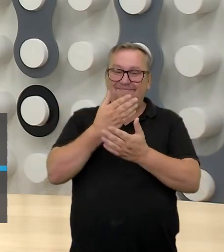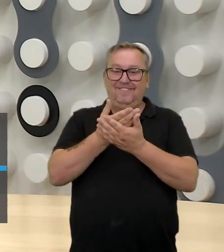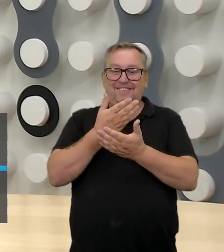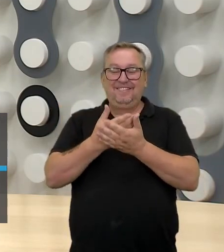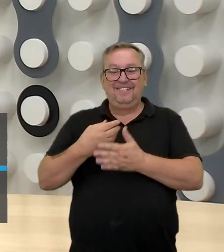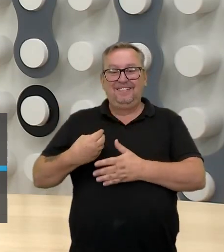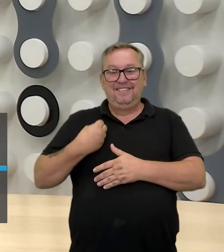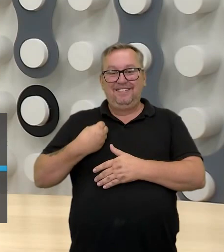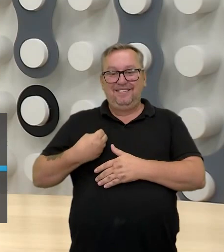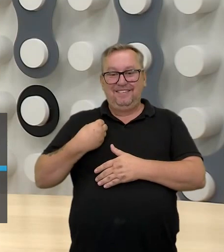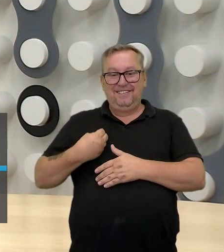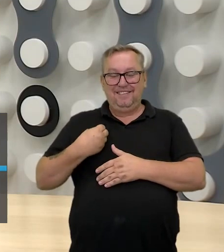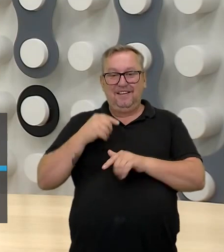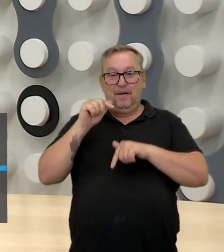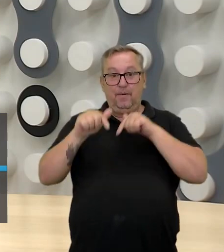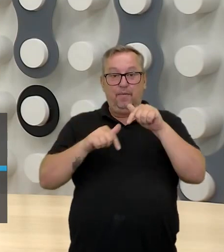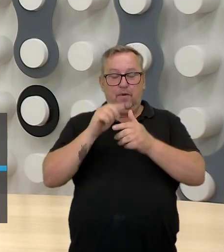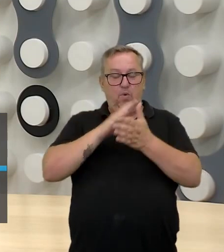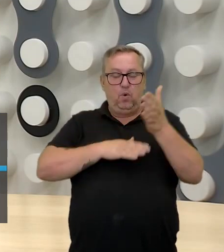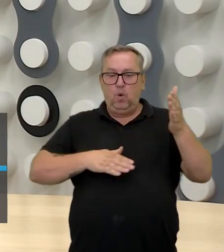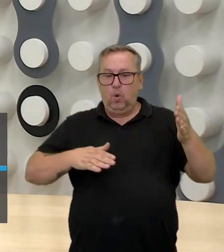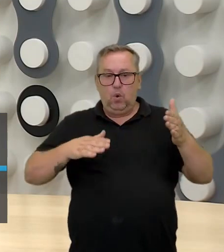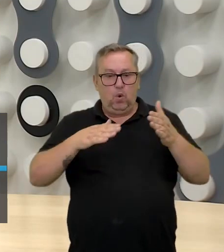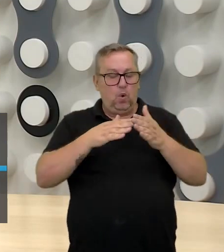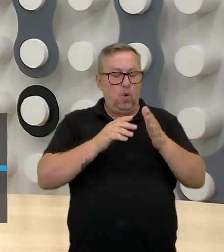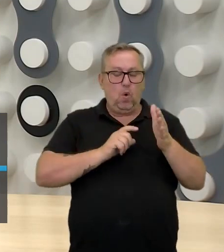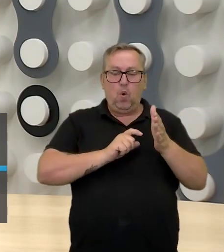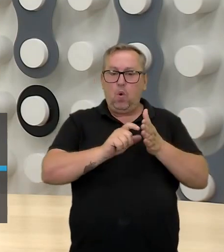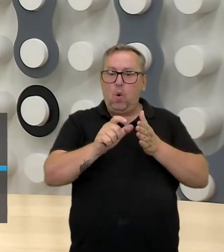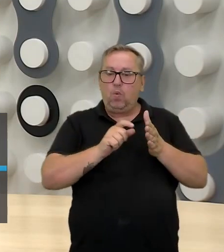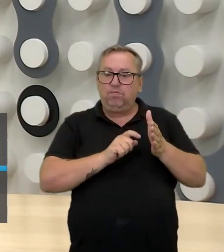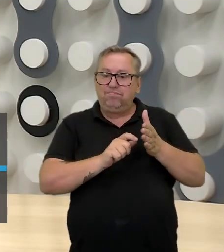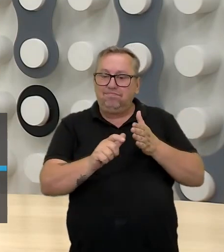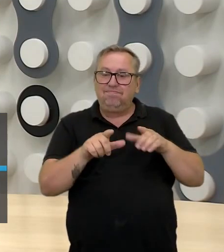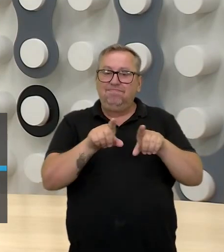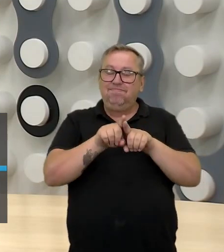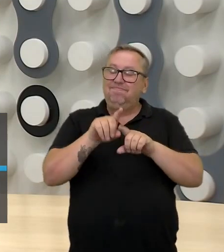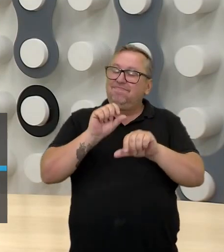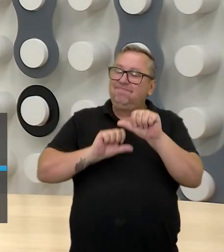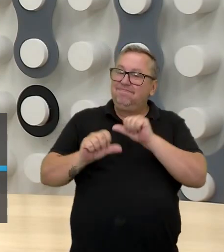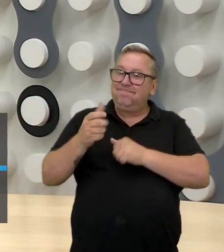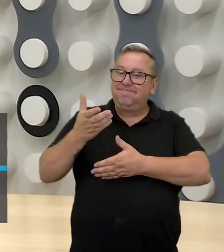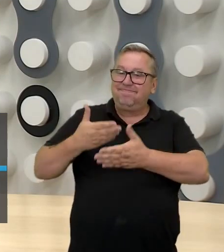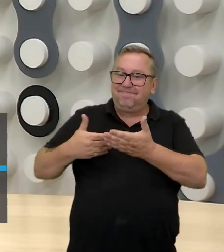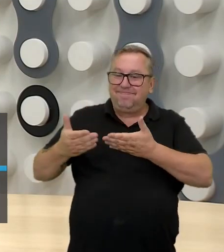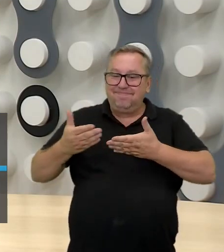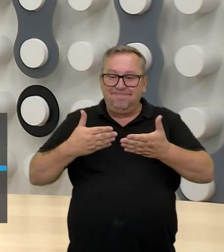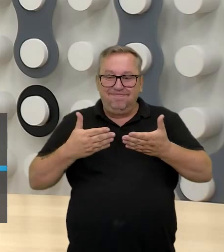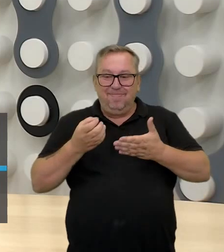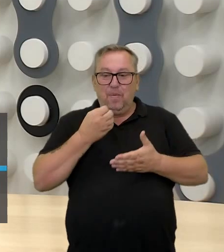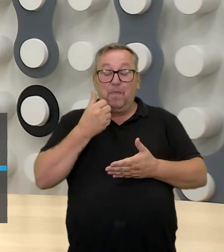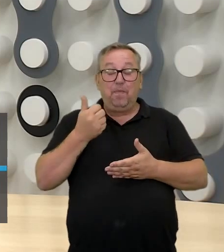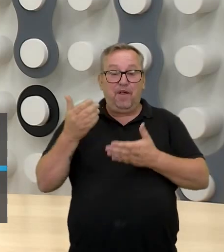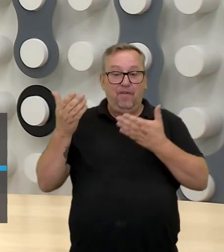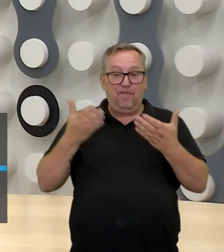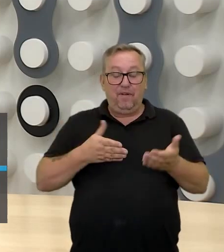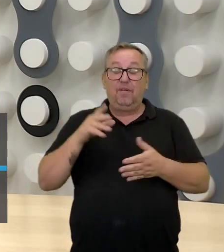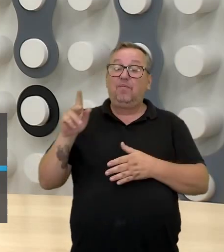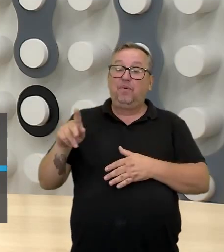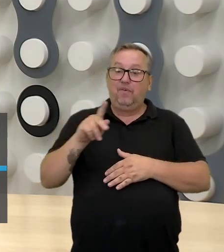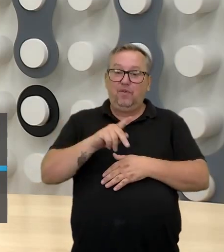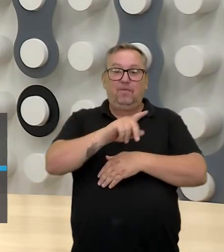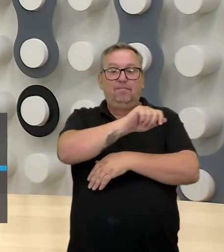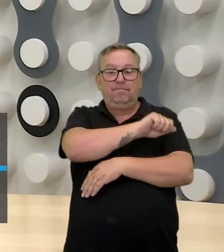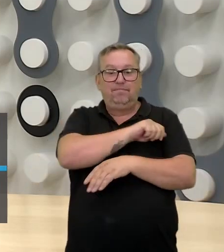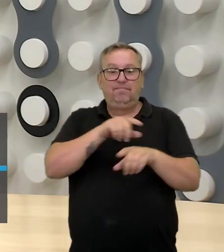ao vivo aqui, trabalhando todos esses conceitos, conversando, trocando ideia com vocês. Sejam todos bem-vindos, estudantes, professores,